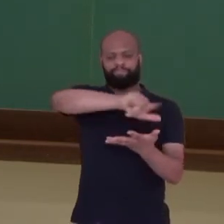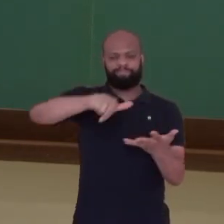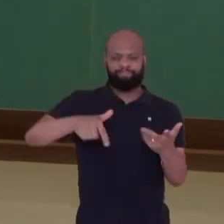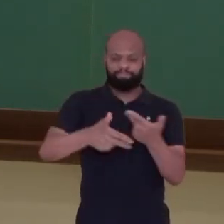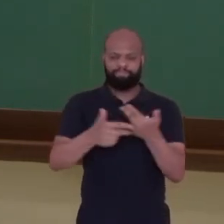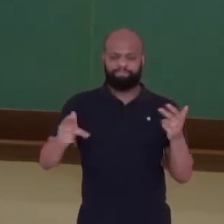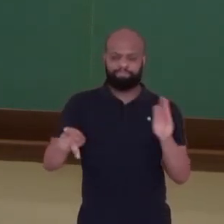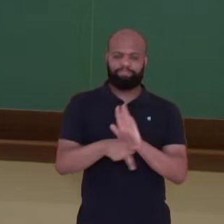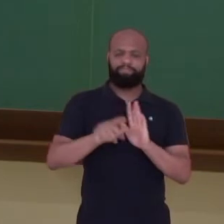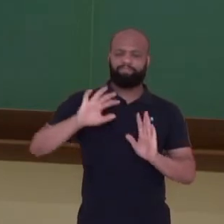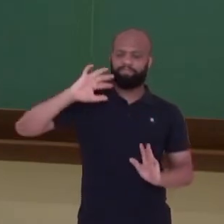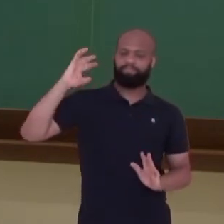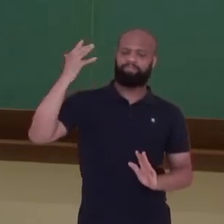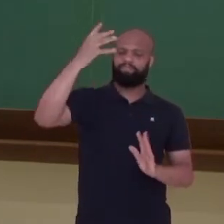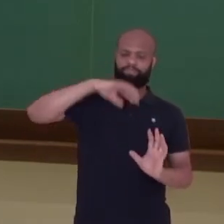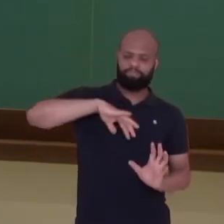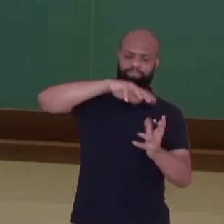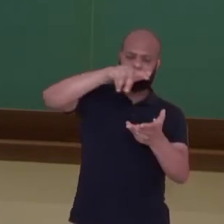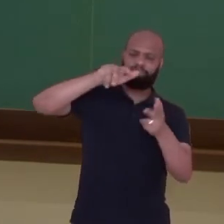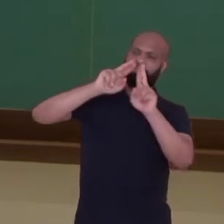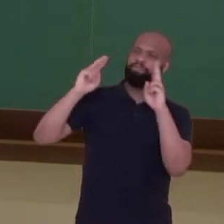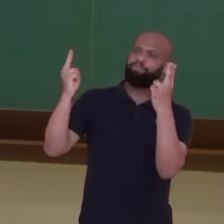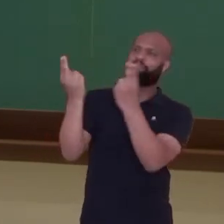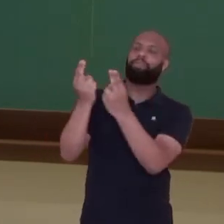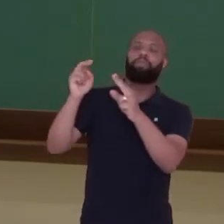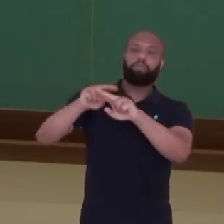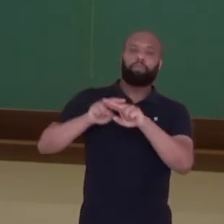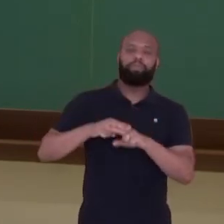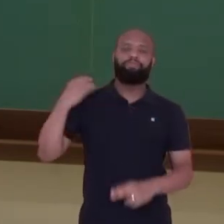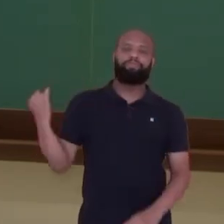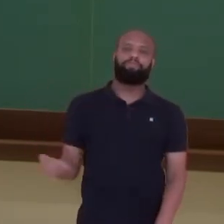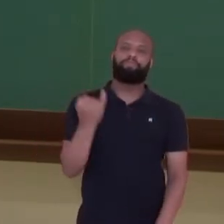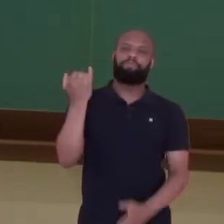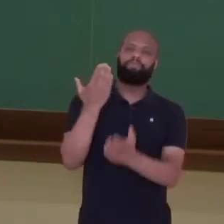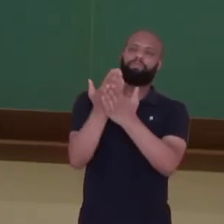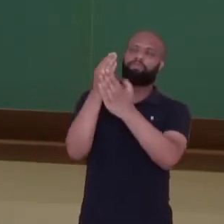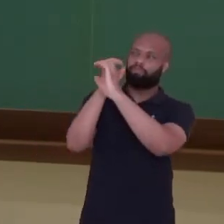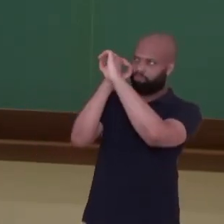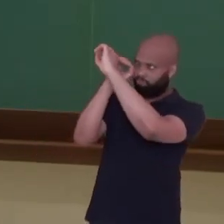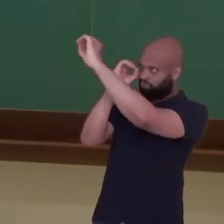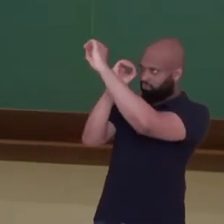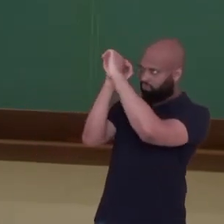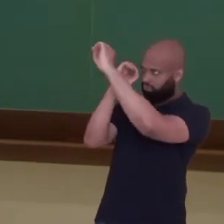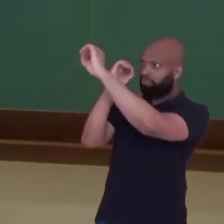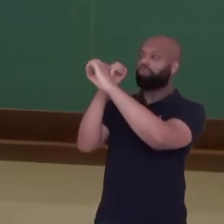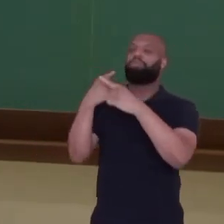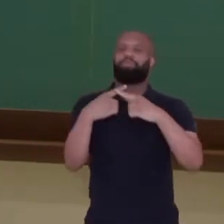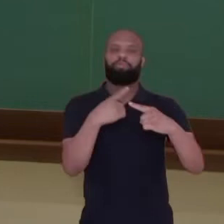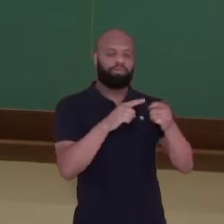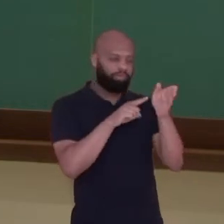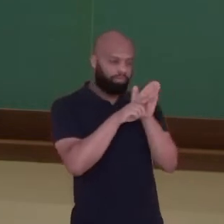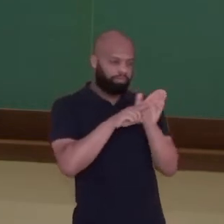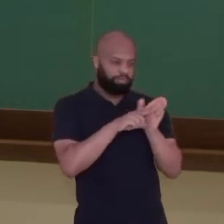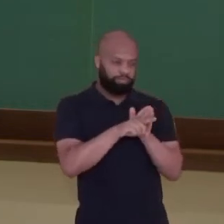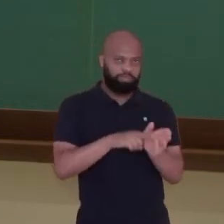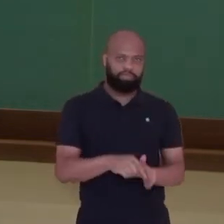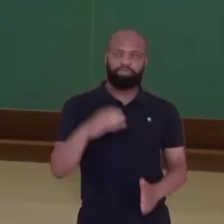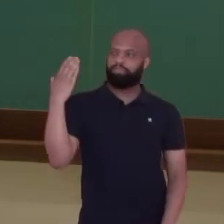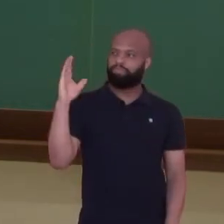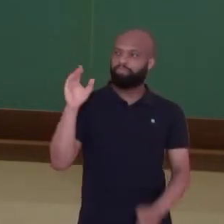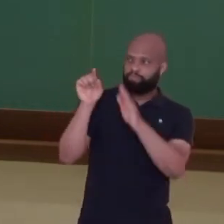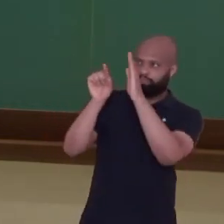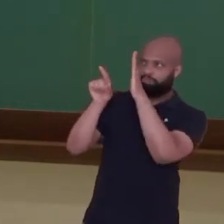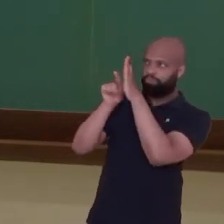universo. Então, por isso a importância de estudar a astronomia. Quando os pesquisadores, os